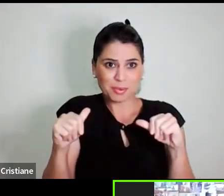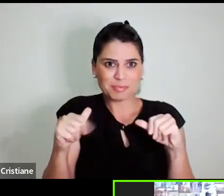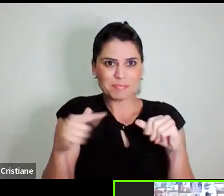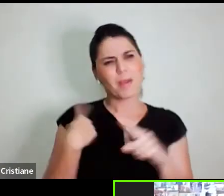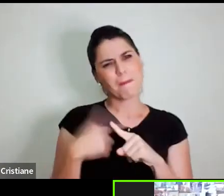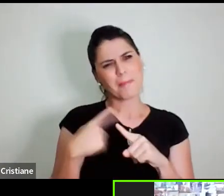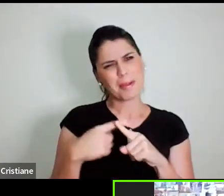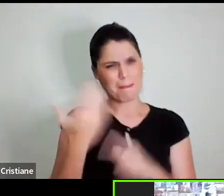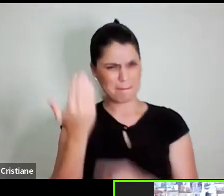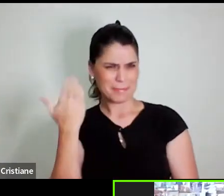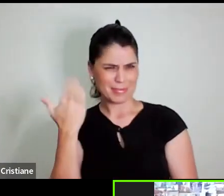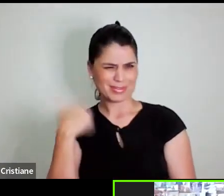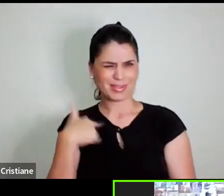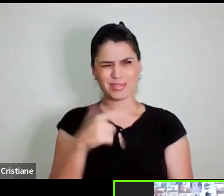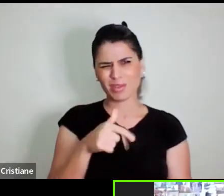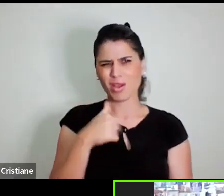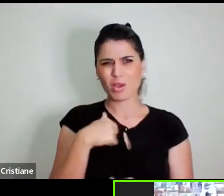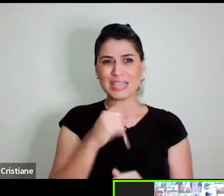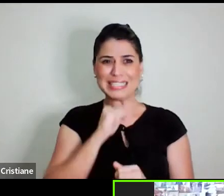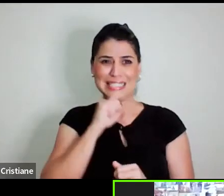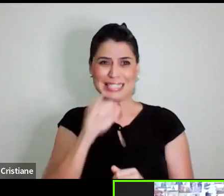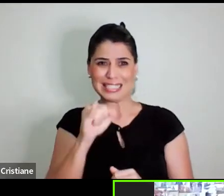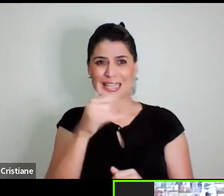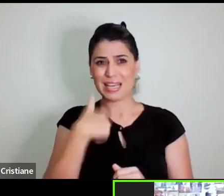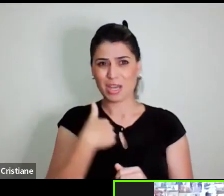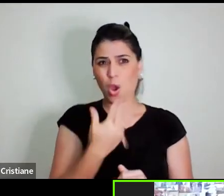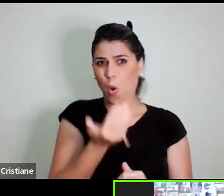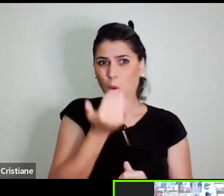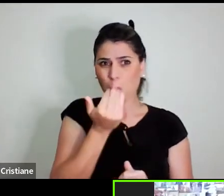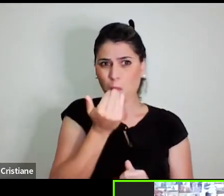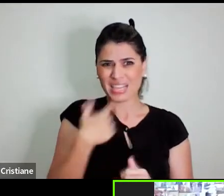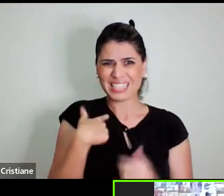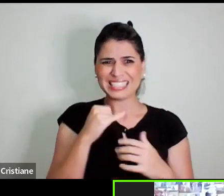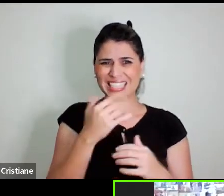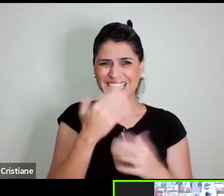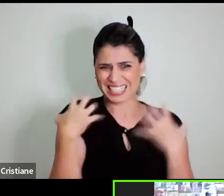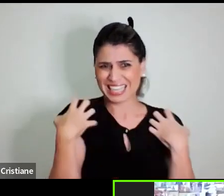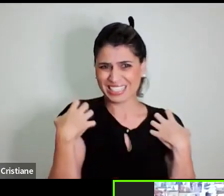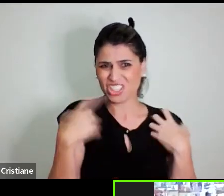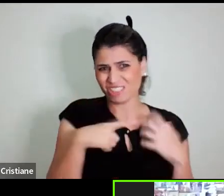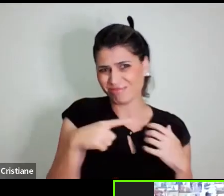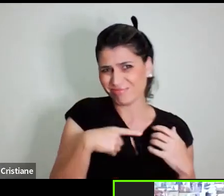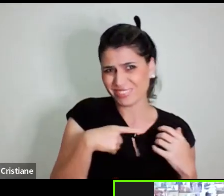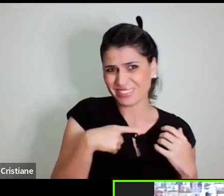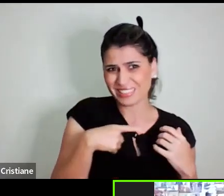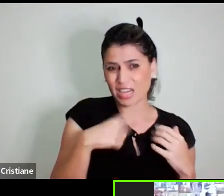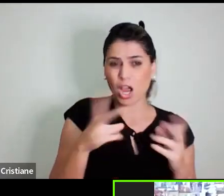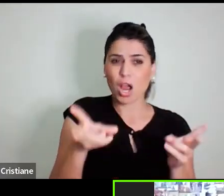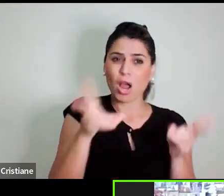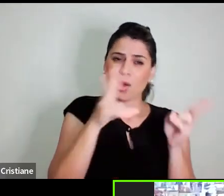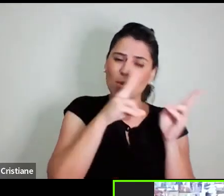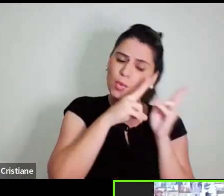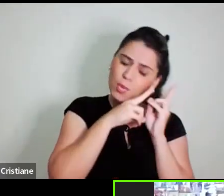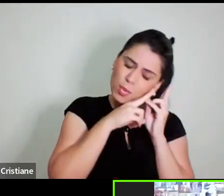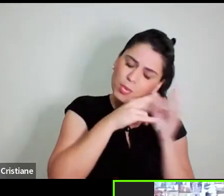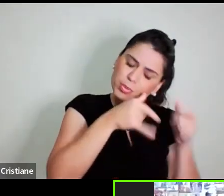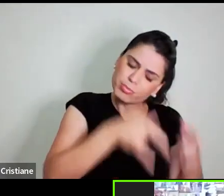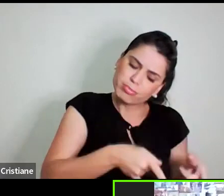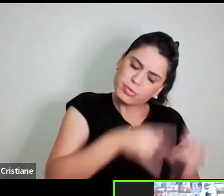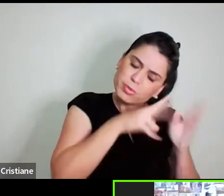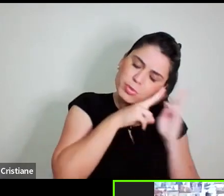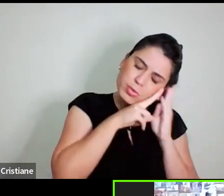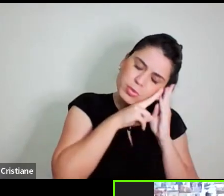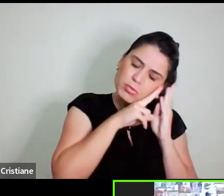não sabia que eu tinha alergia, eu dormi, eu comia o que fosse durante o dia, não tinha problema nenhum. Quando eu deitava, 1 hora de